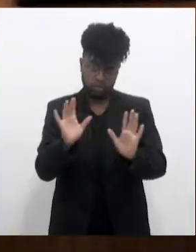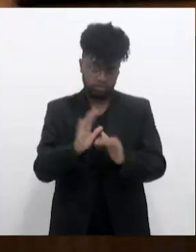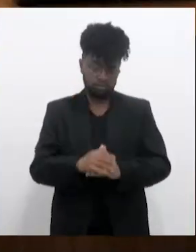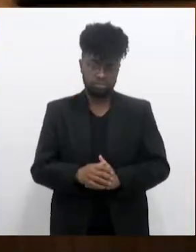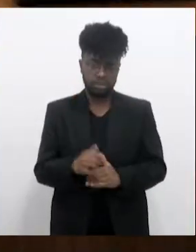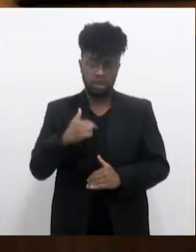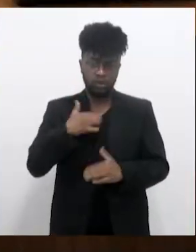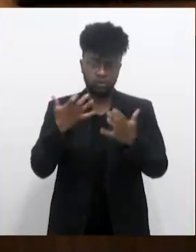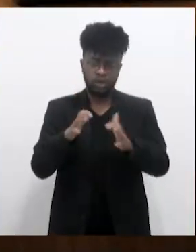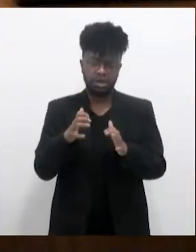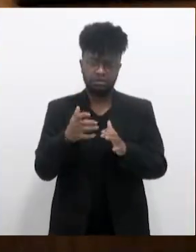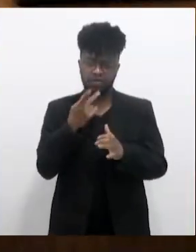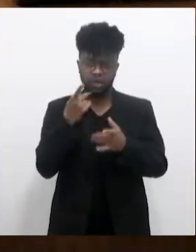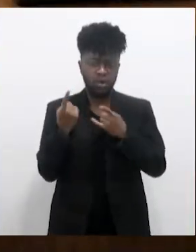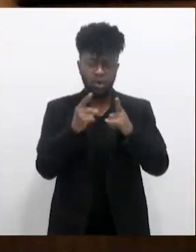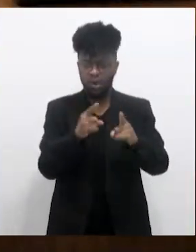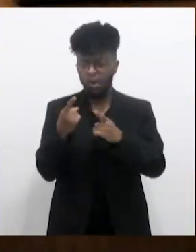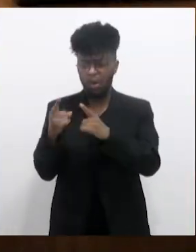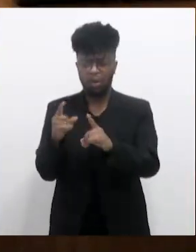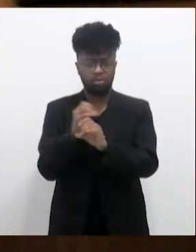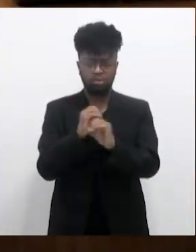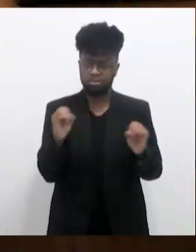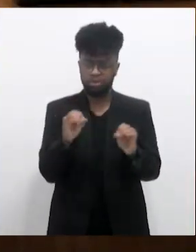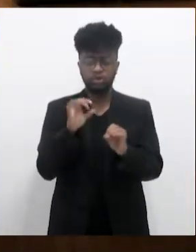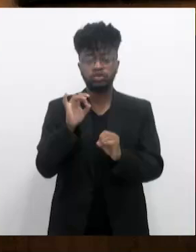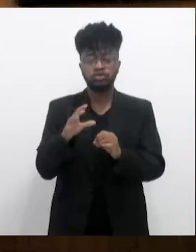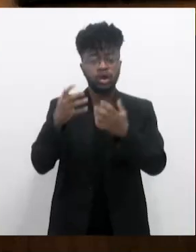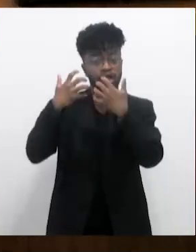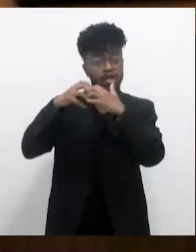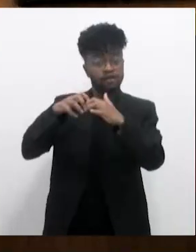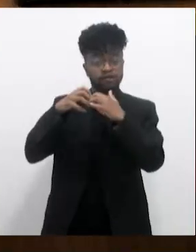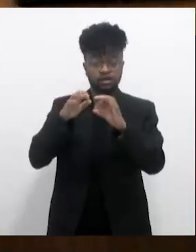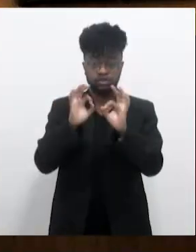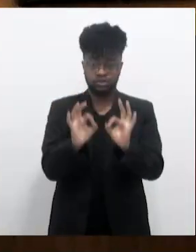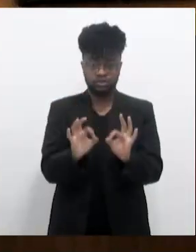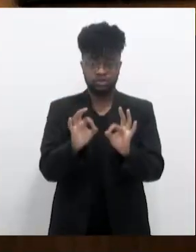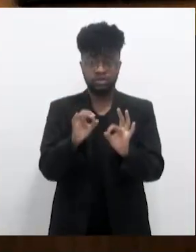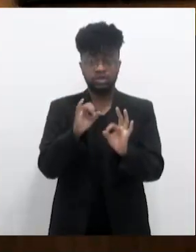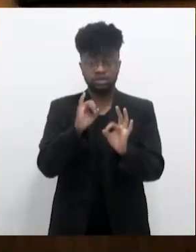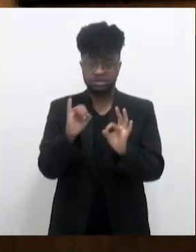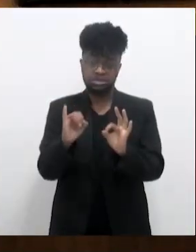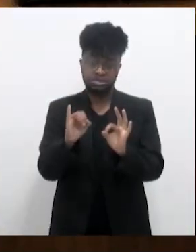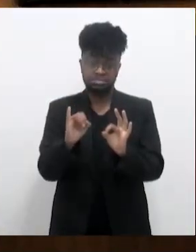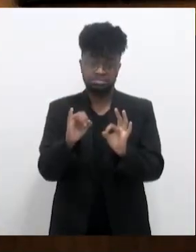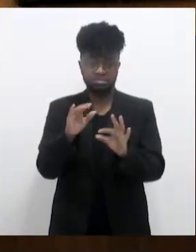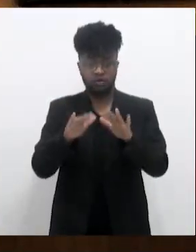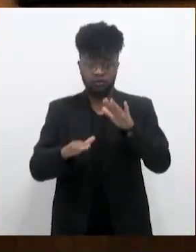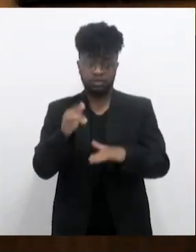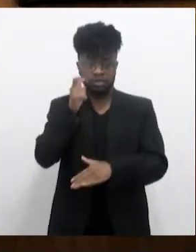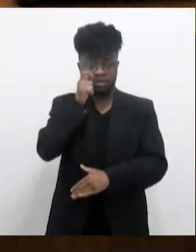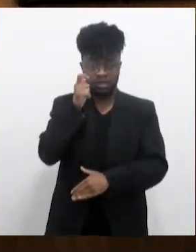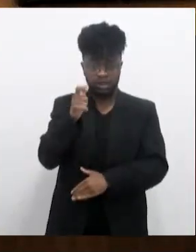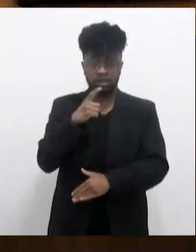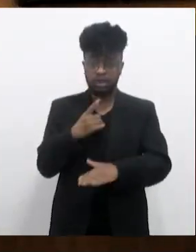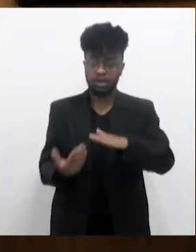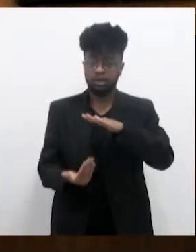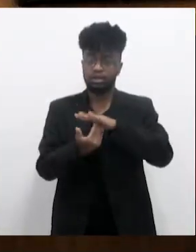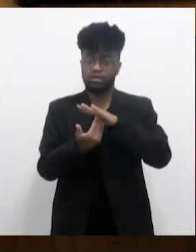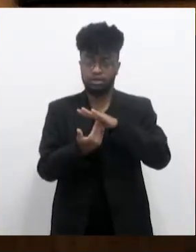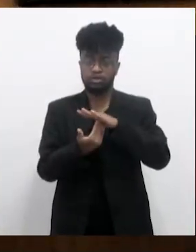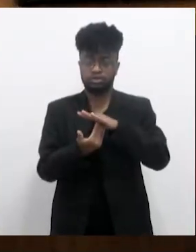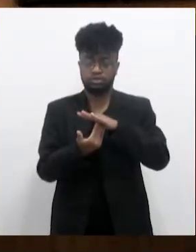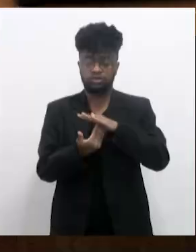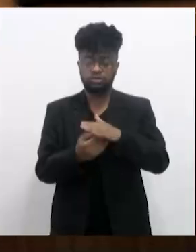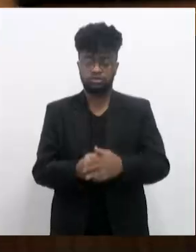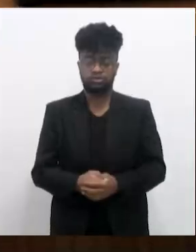sem criminalizar e sem dramatizar, apenas para a gente refletir se não seria razoável ter um limite,